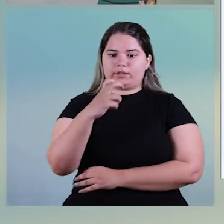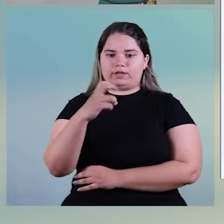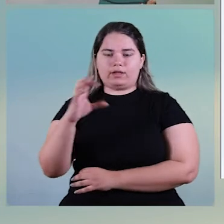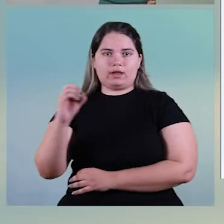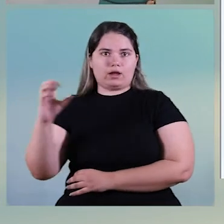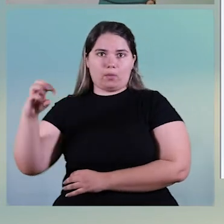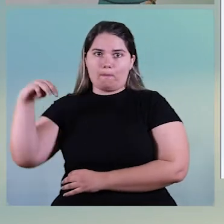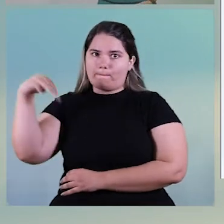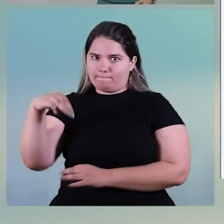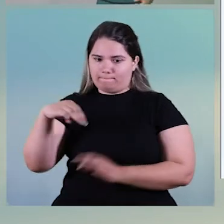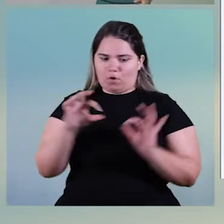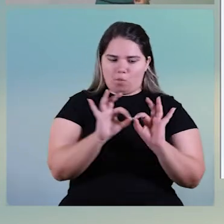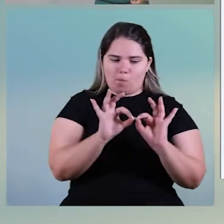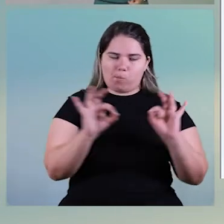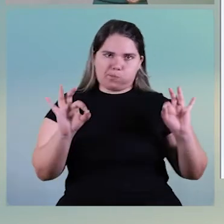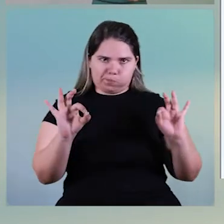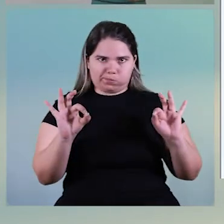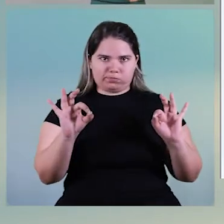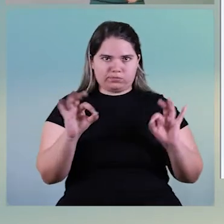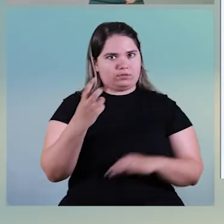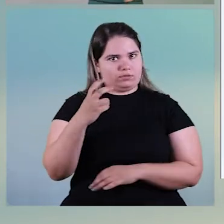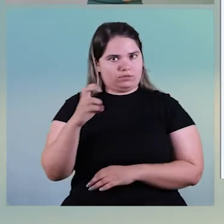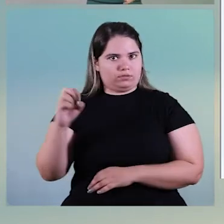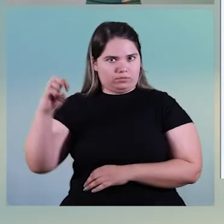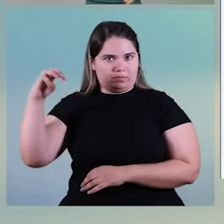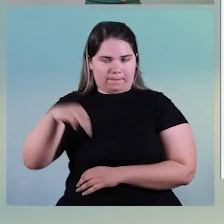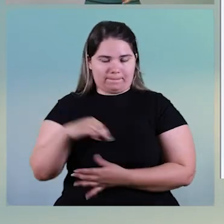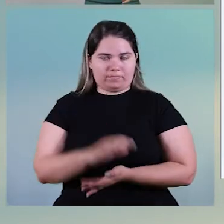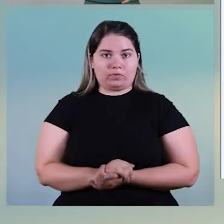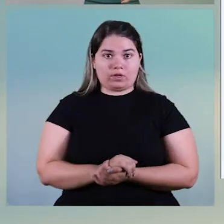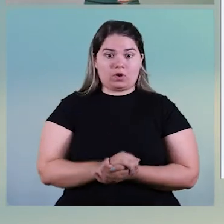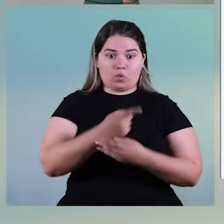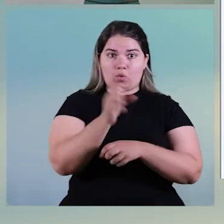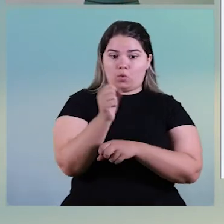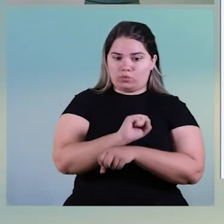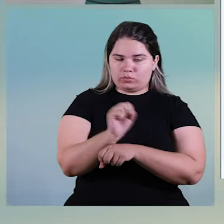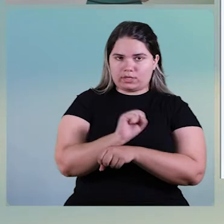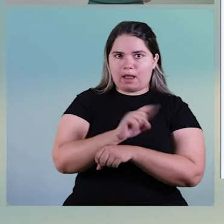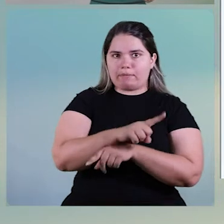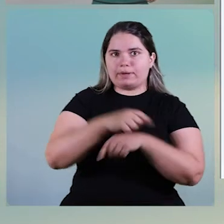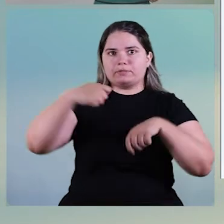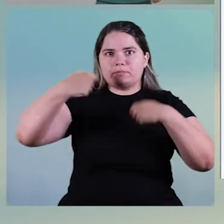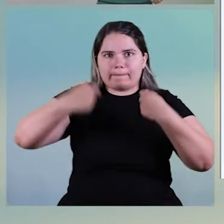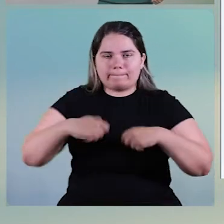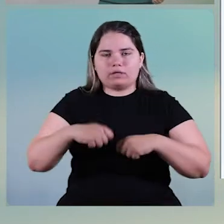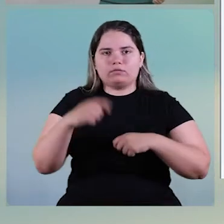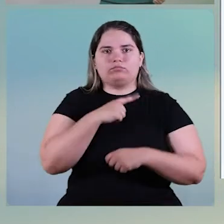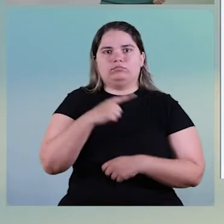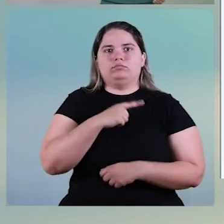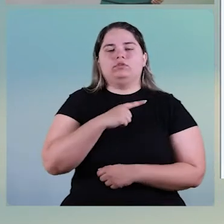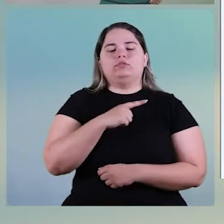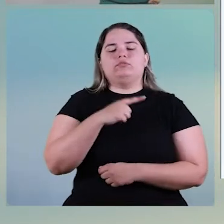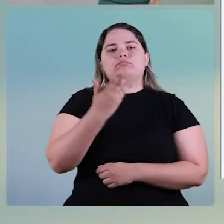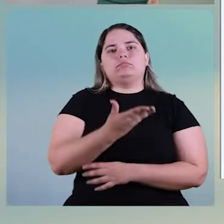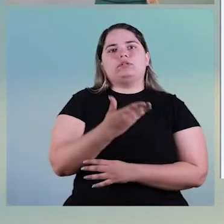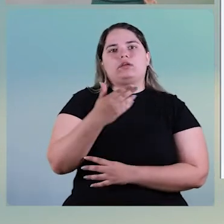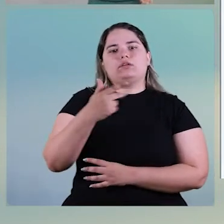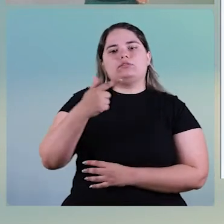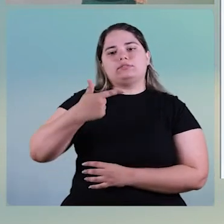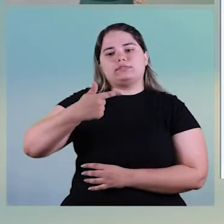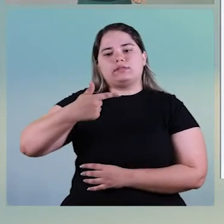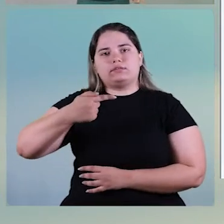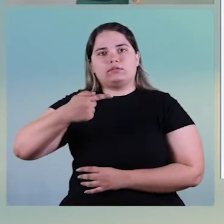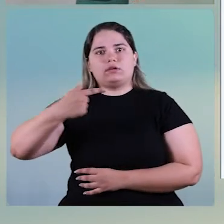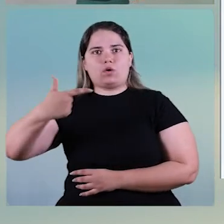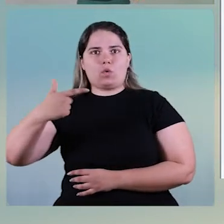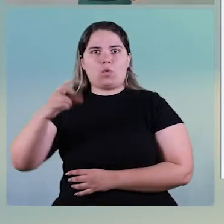Os carros, né, vão atingir a velocidade final de 72 km por hora. Vou ter que transformar isso em metro por segundo, né? É só dividir